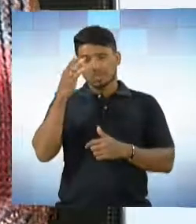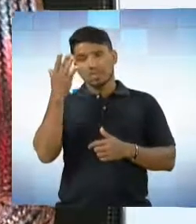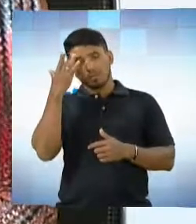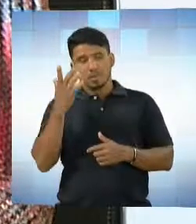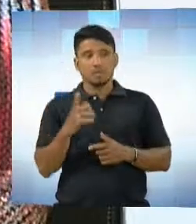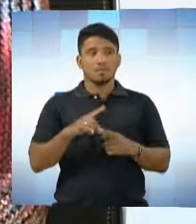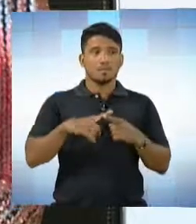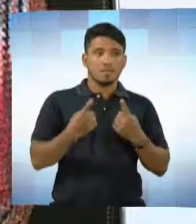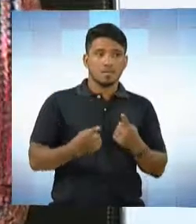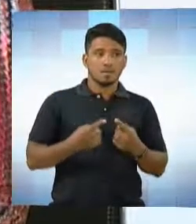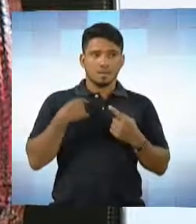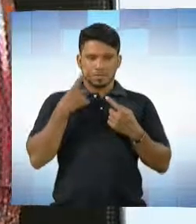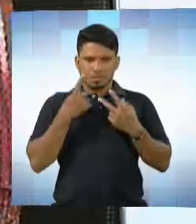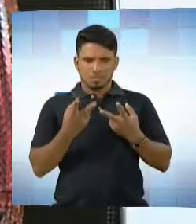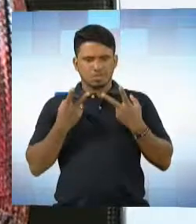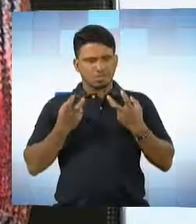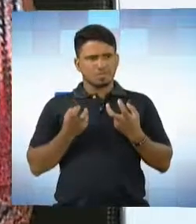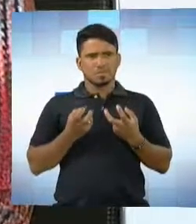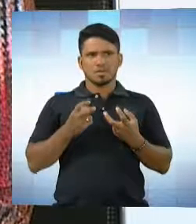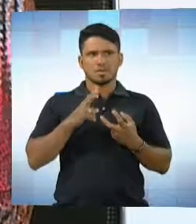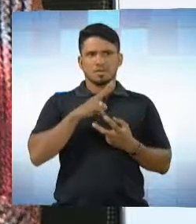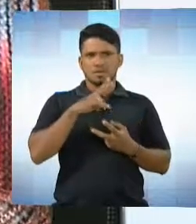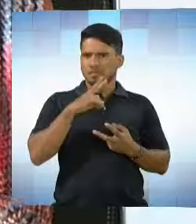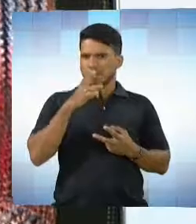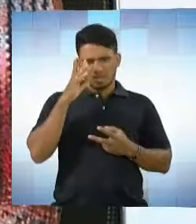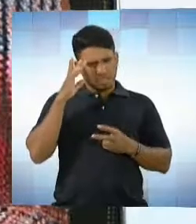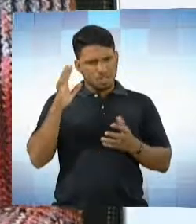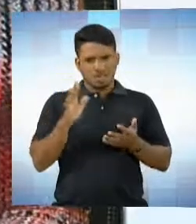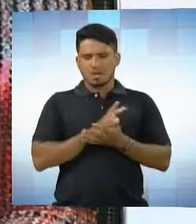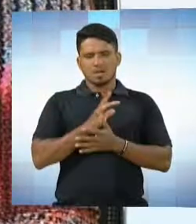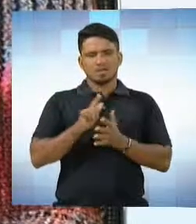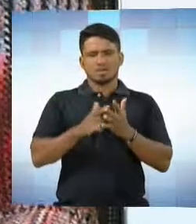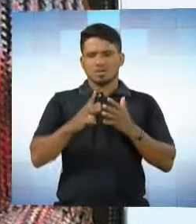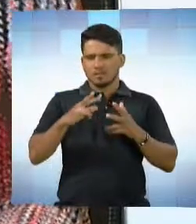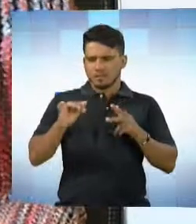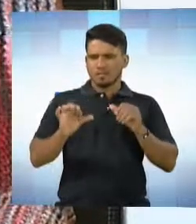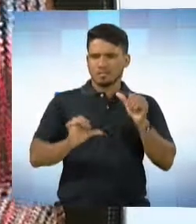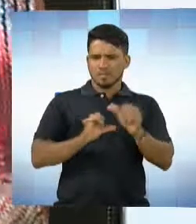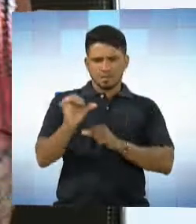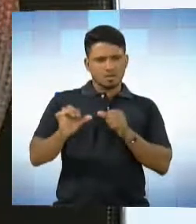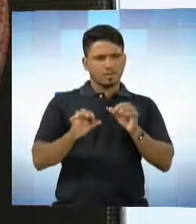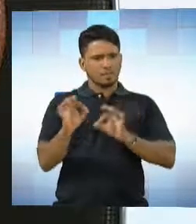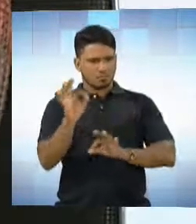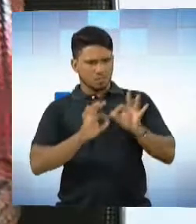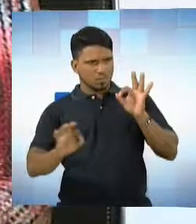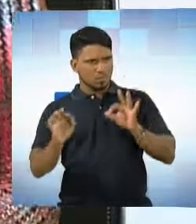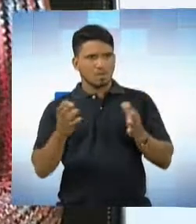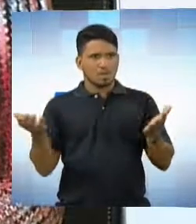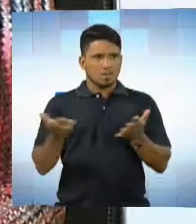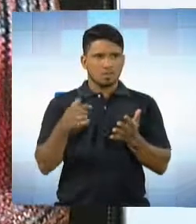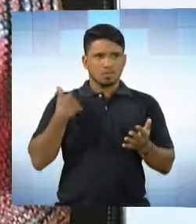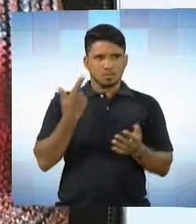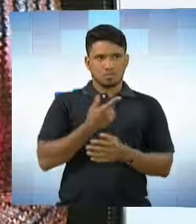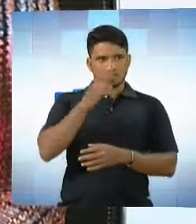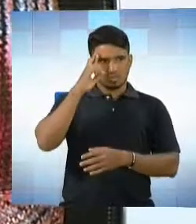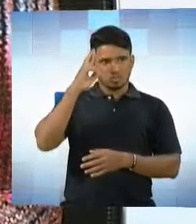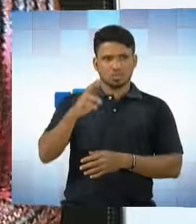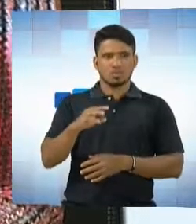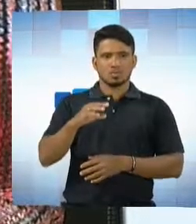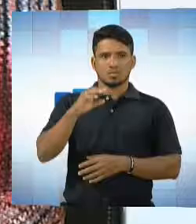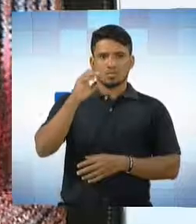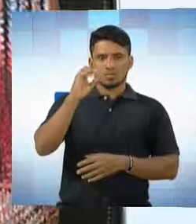pela perspectiva, acho que não. Ele vai se reinventando, ele vai melhorando, a gente vai adequando. É, agora o nosso diretor, o senhor